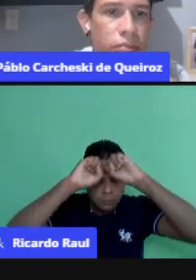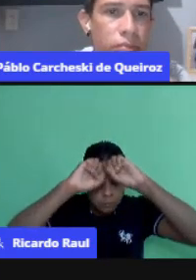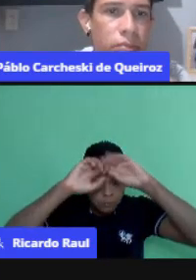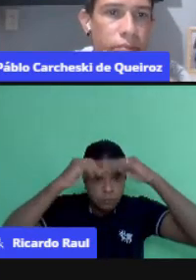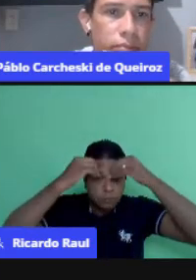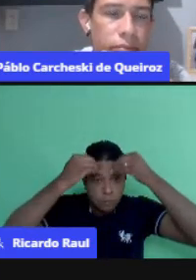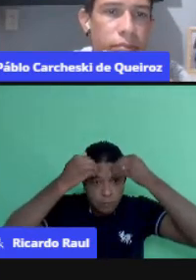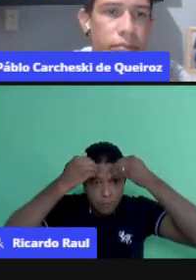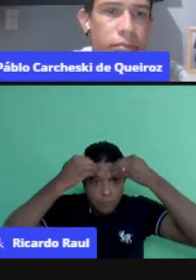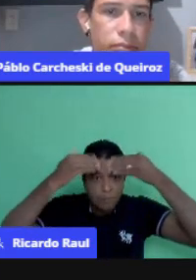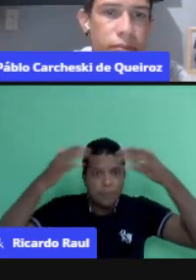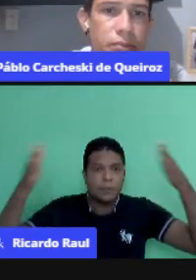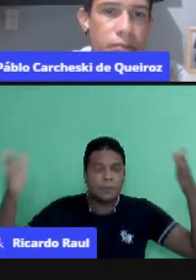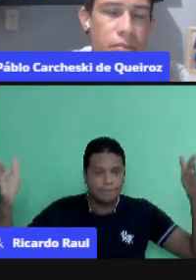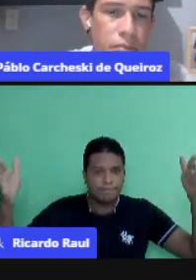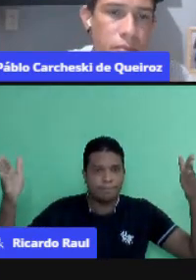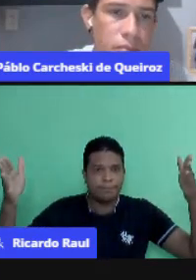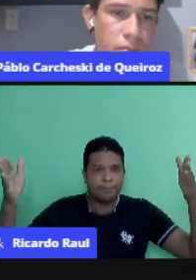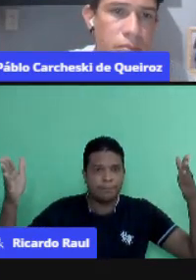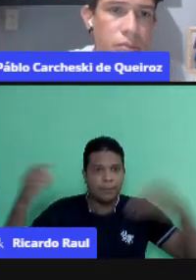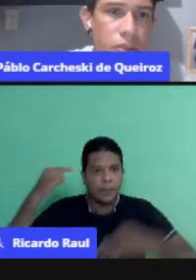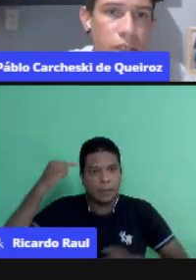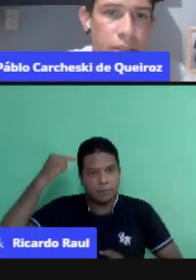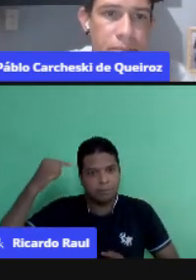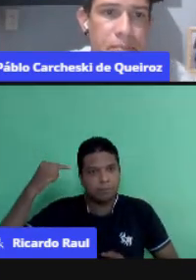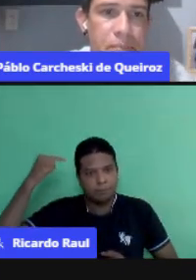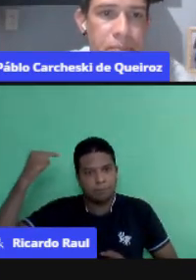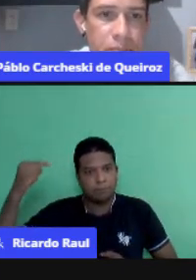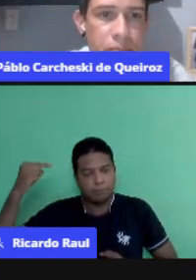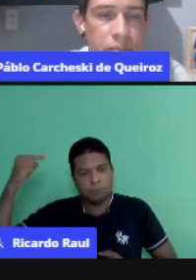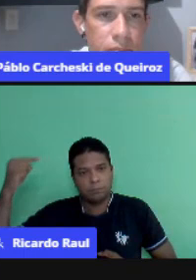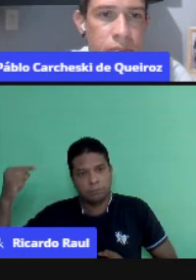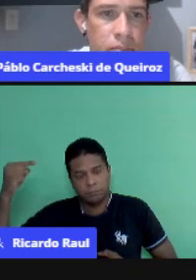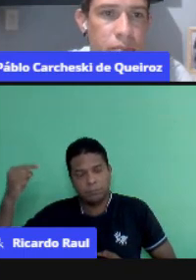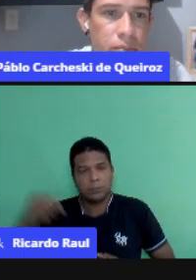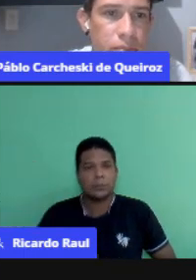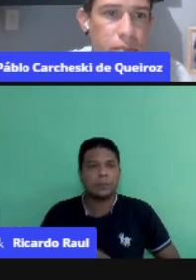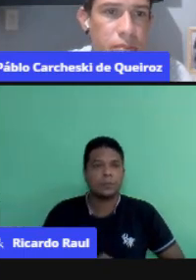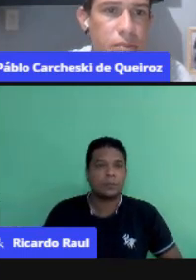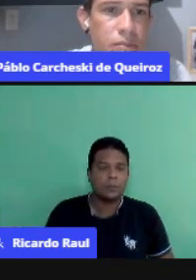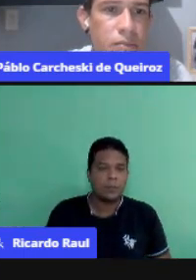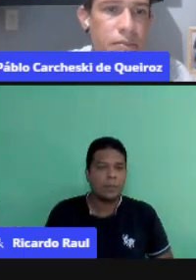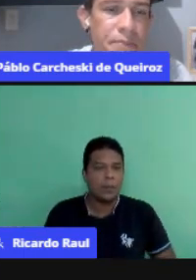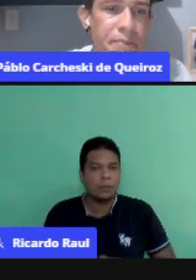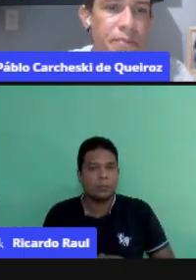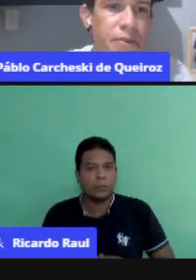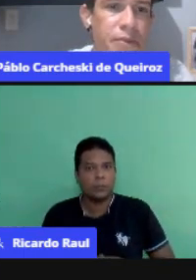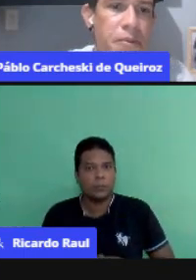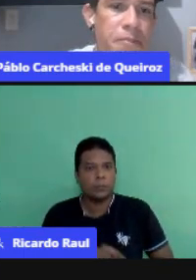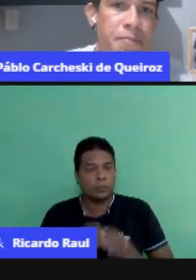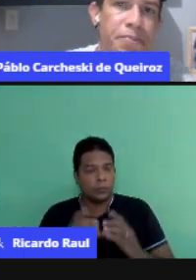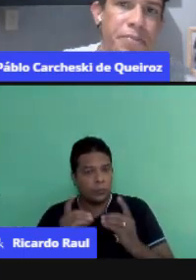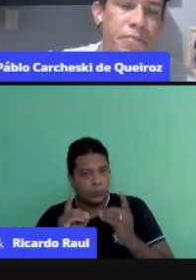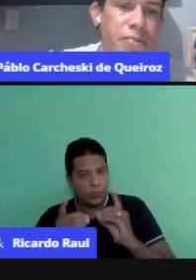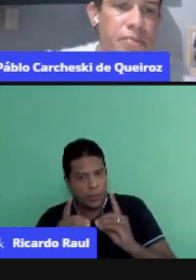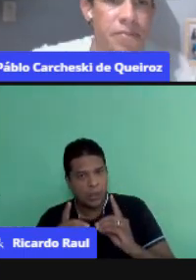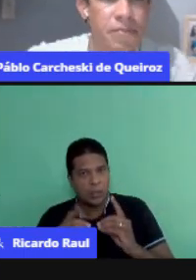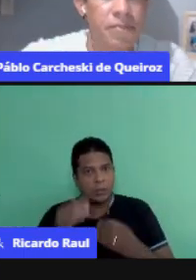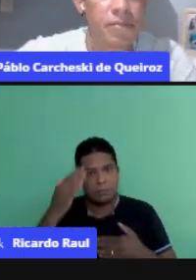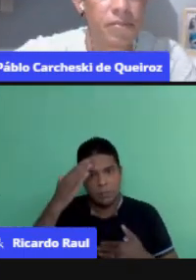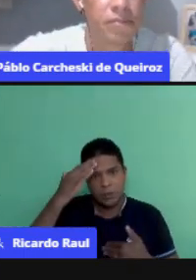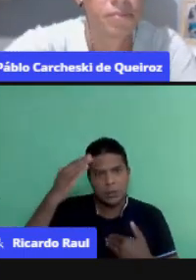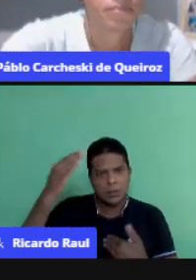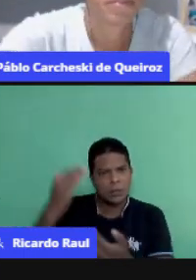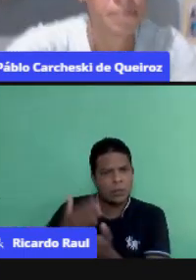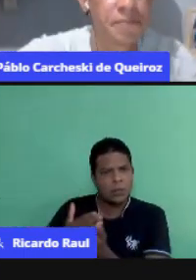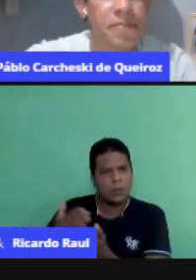por isso, nesse conhecimento em forma de espiral. E nesse sentido que você disse do diálogo, você já agradeceu lá no